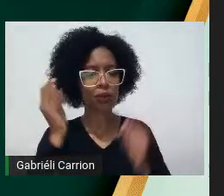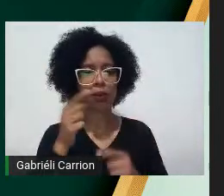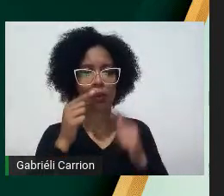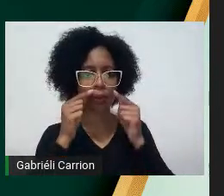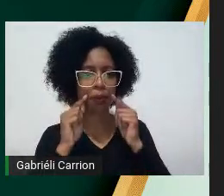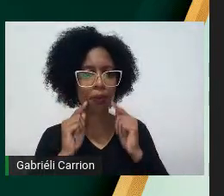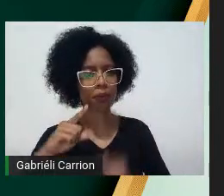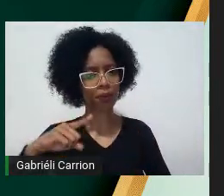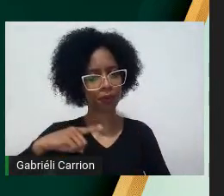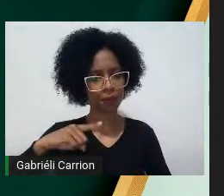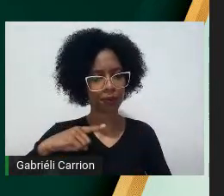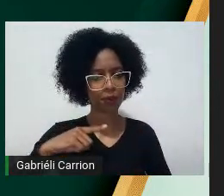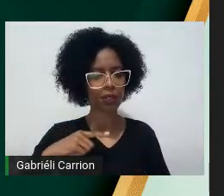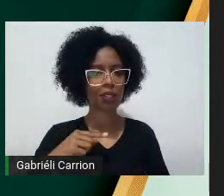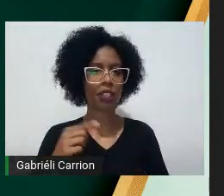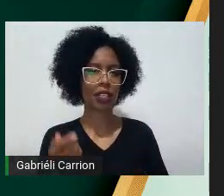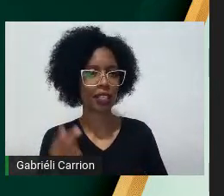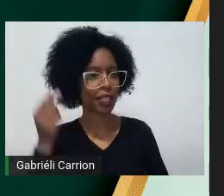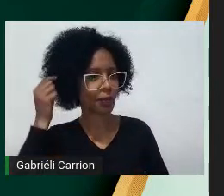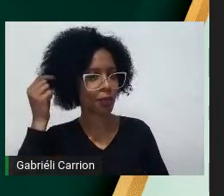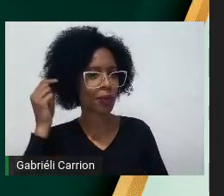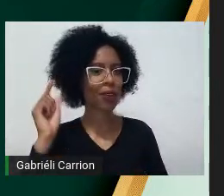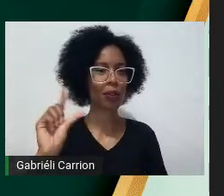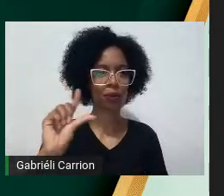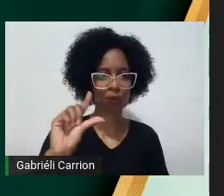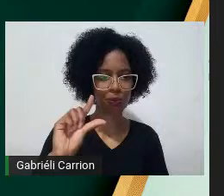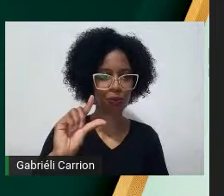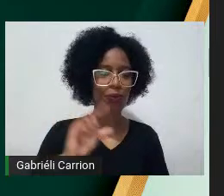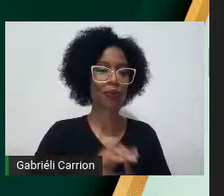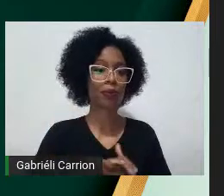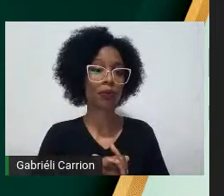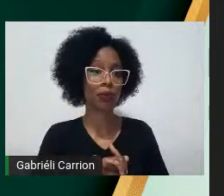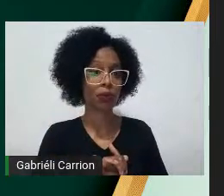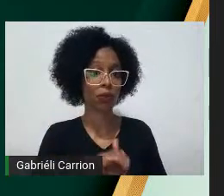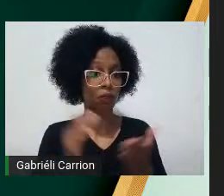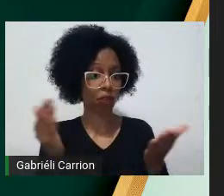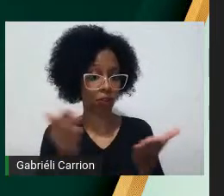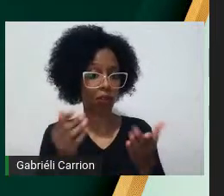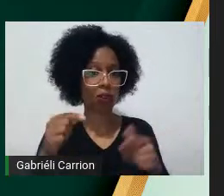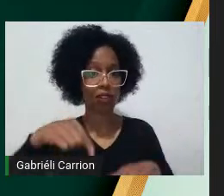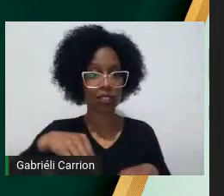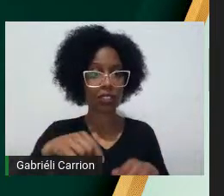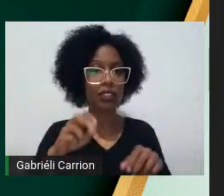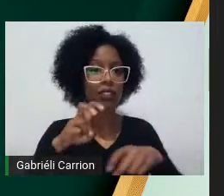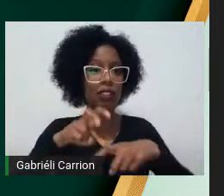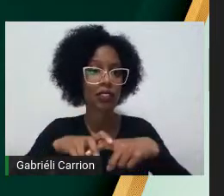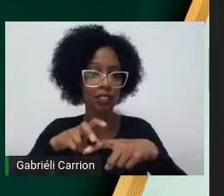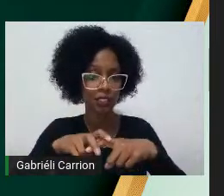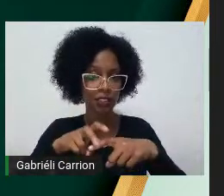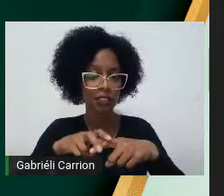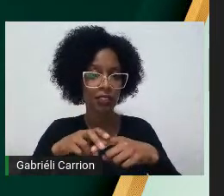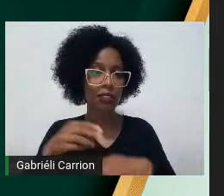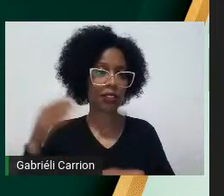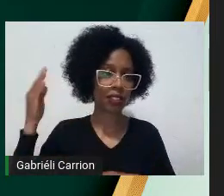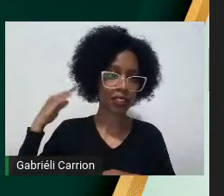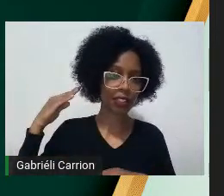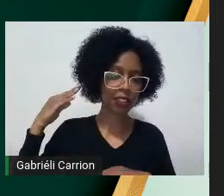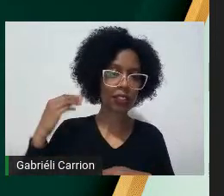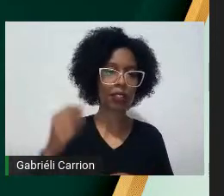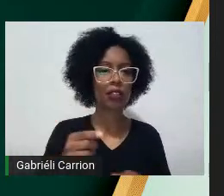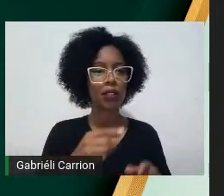um pouco de cabelo ainda, na verdade, né? Estou na minha sala, sentado, e atrás tem um banner do campus Caçapava do